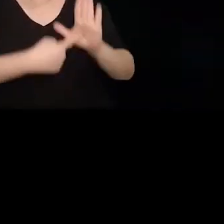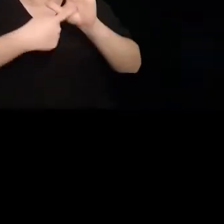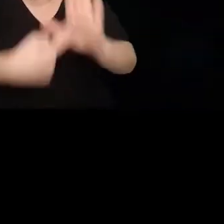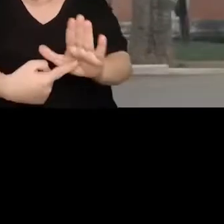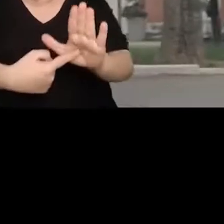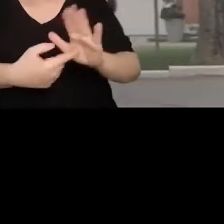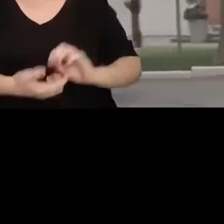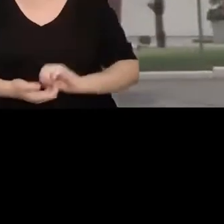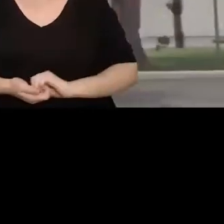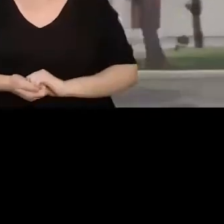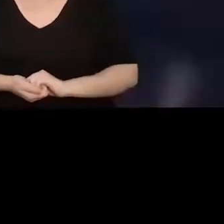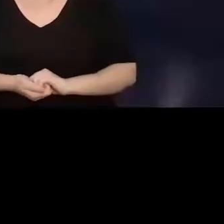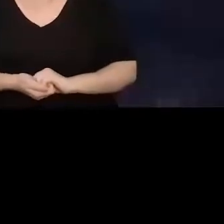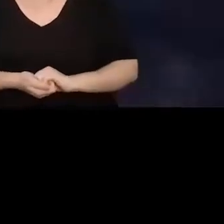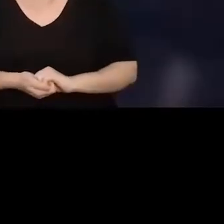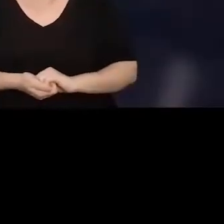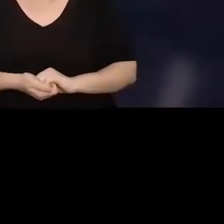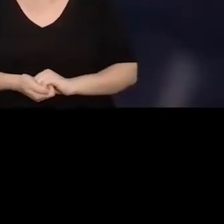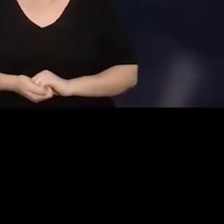apresenta